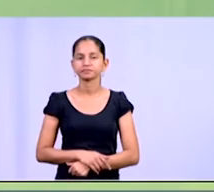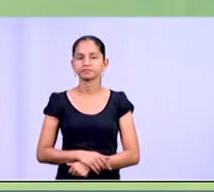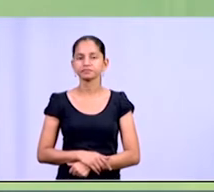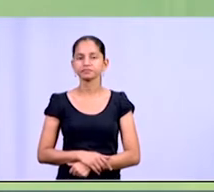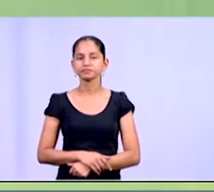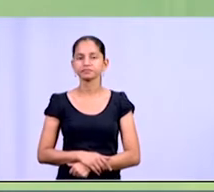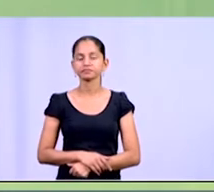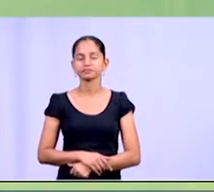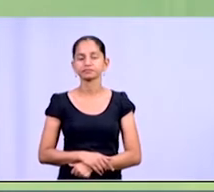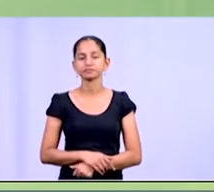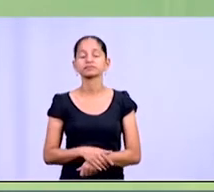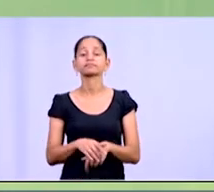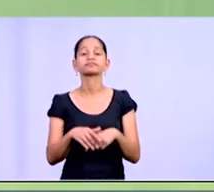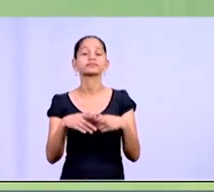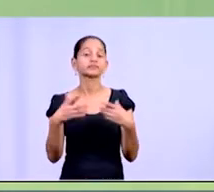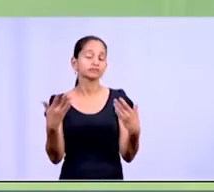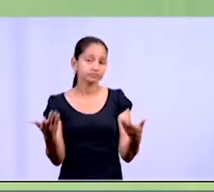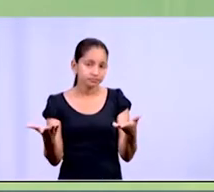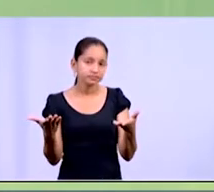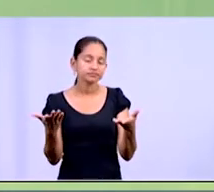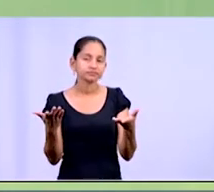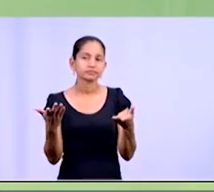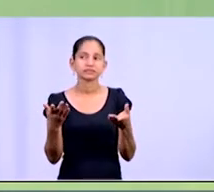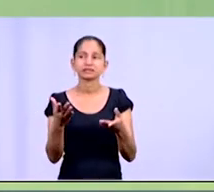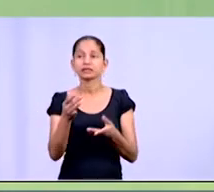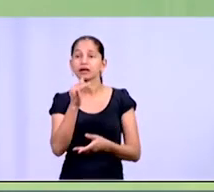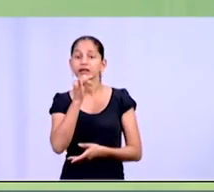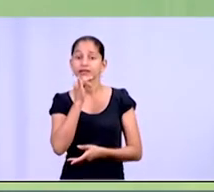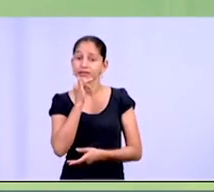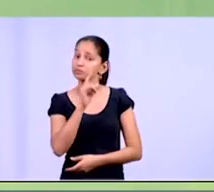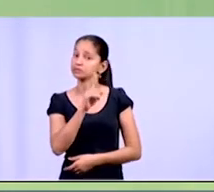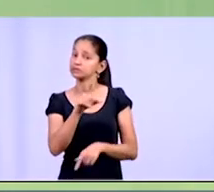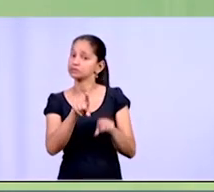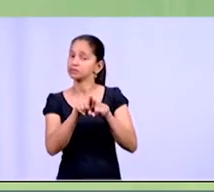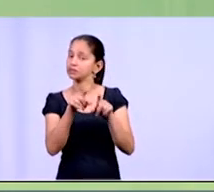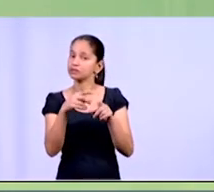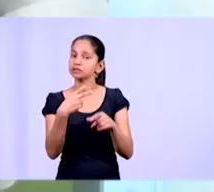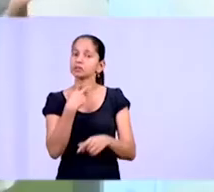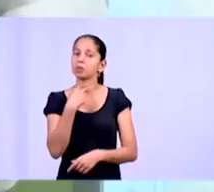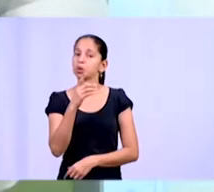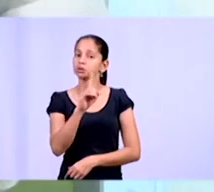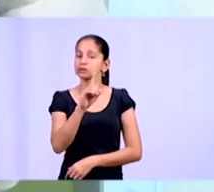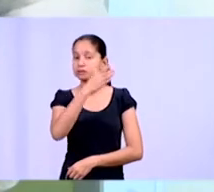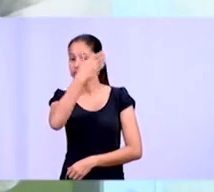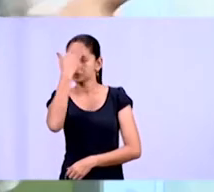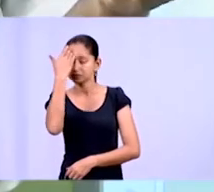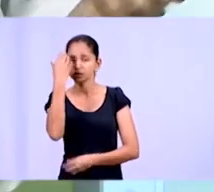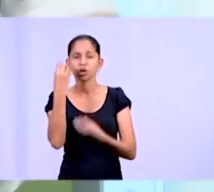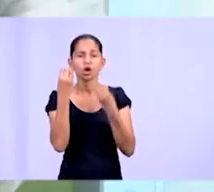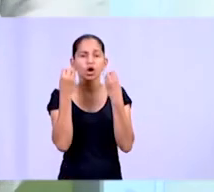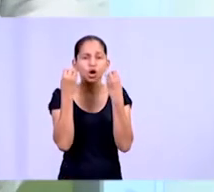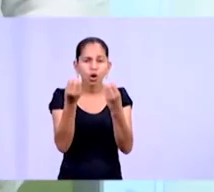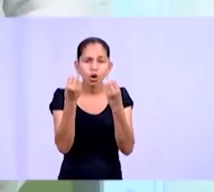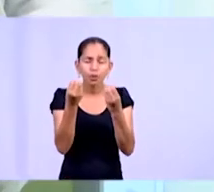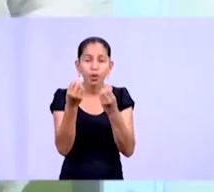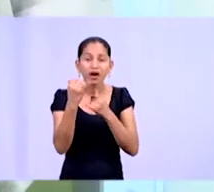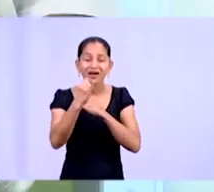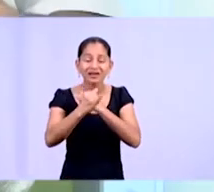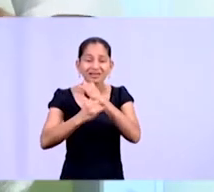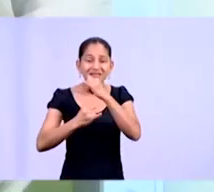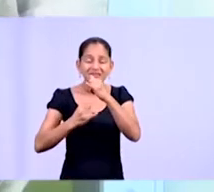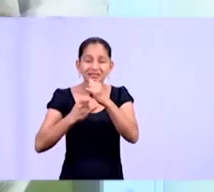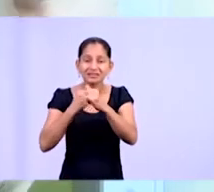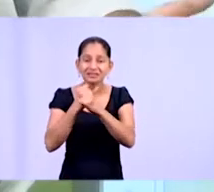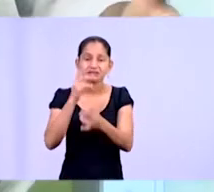E não fazendo, não esquecendo, né? Como surgiu a internet. A internet é a base de tudo hoje, né?